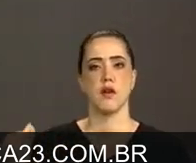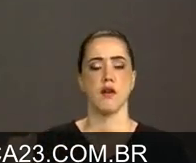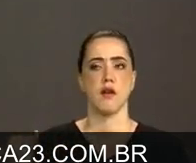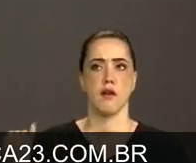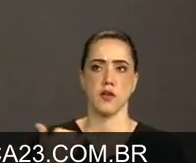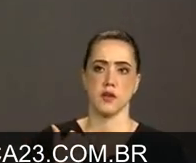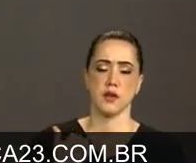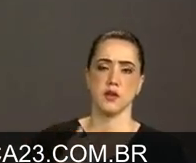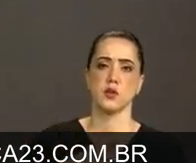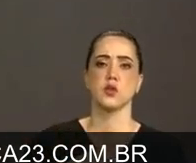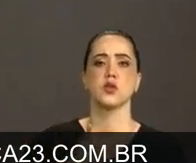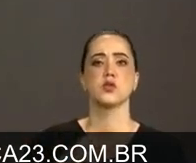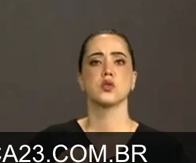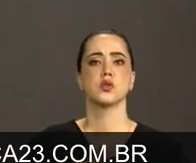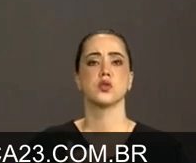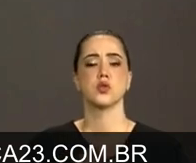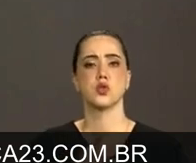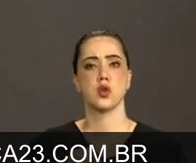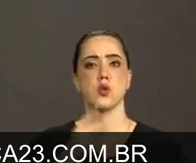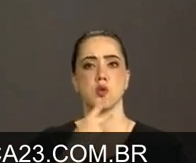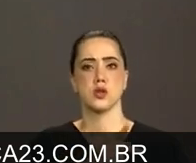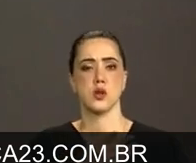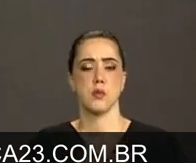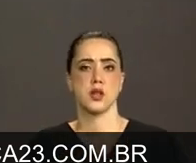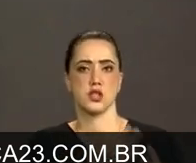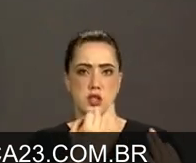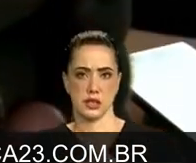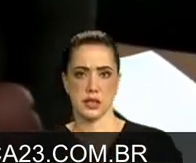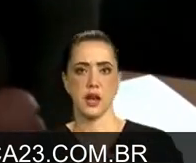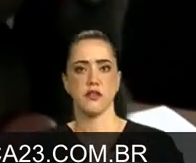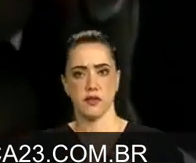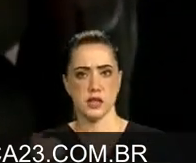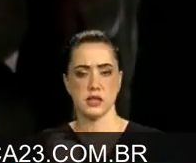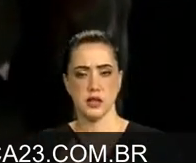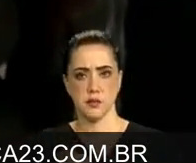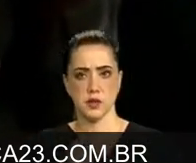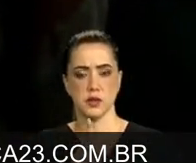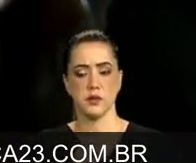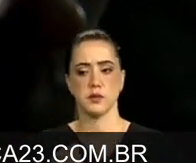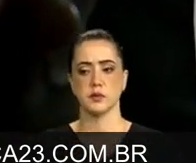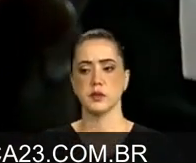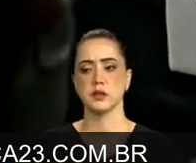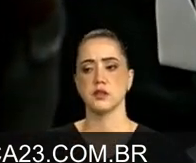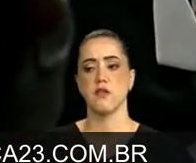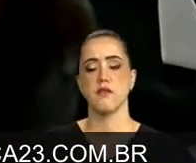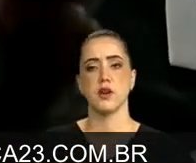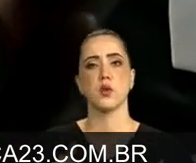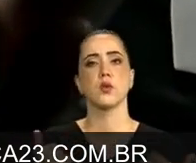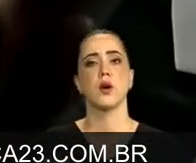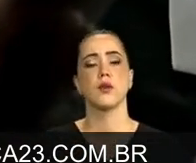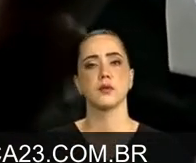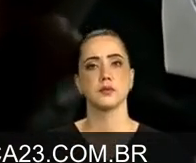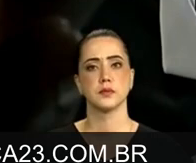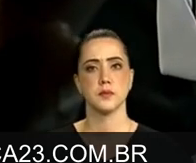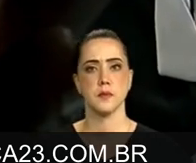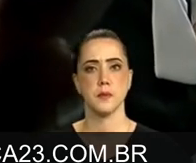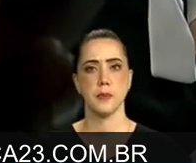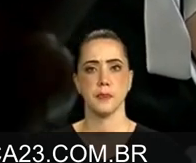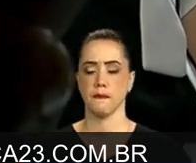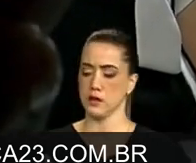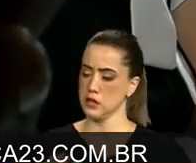João. Olha, a sua causa já está ok para receber. Quer saber a quantia? Eu disse sim. É